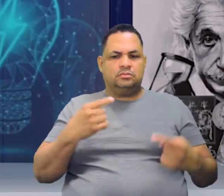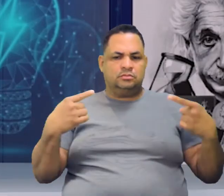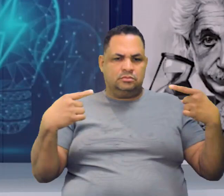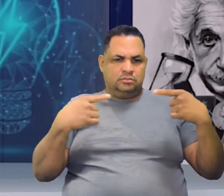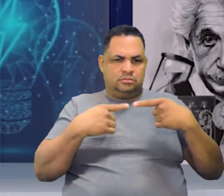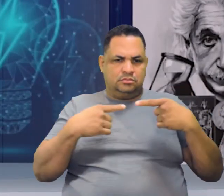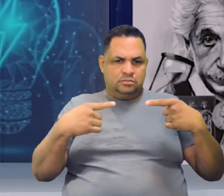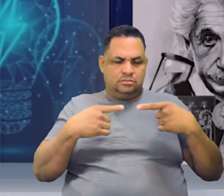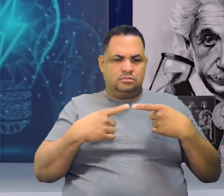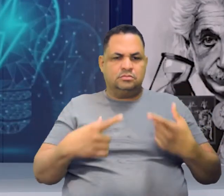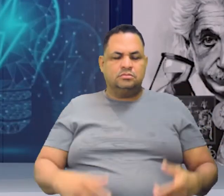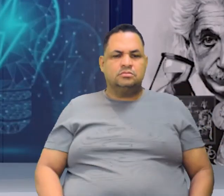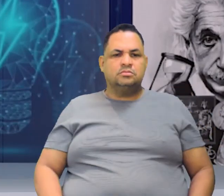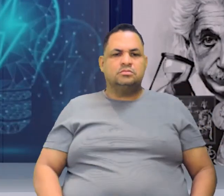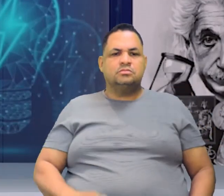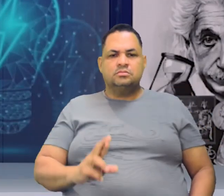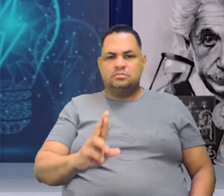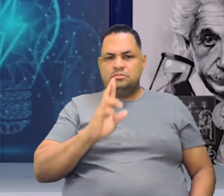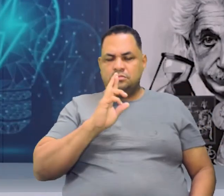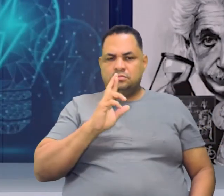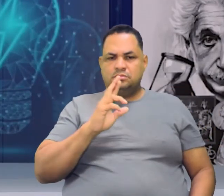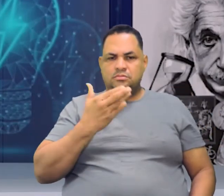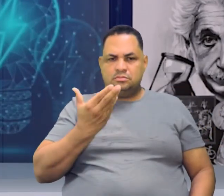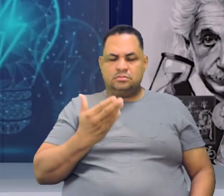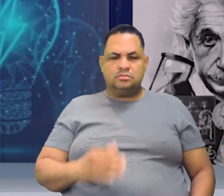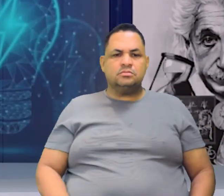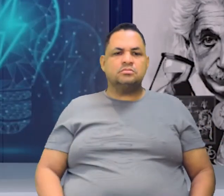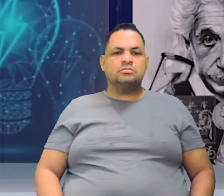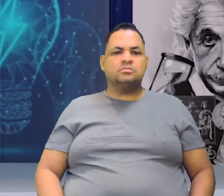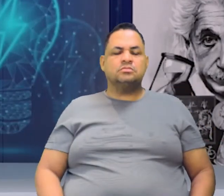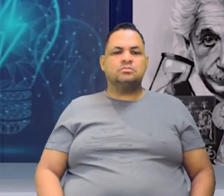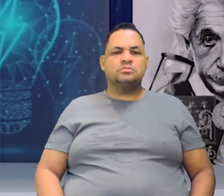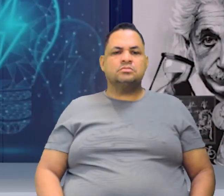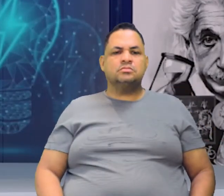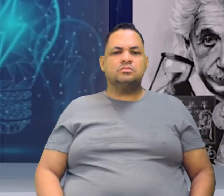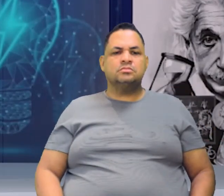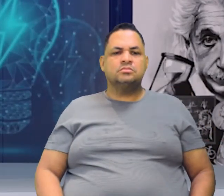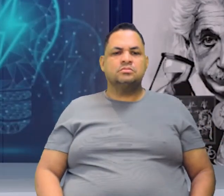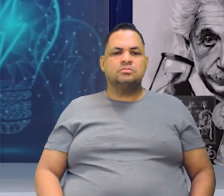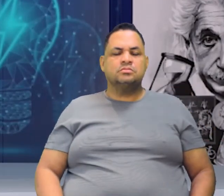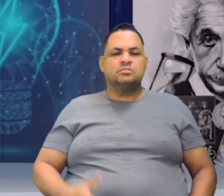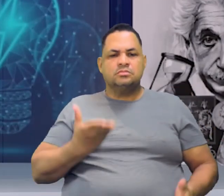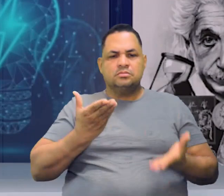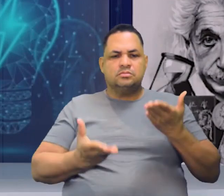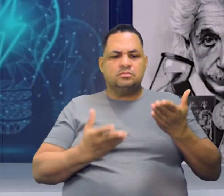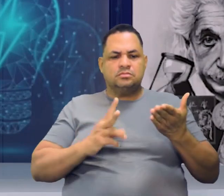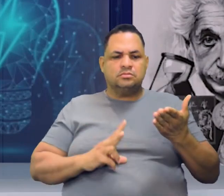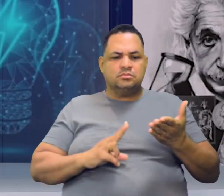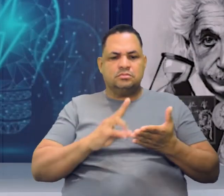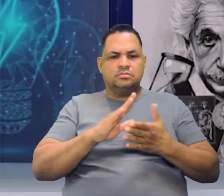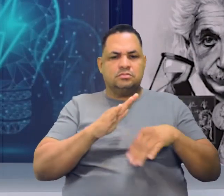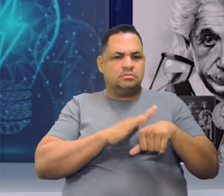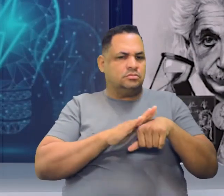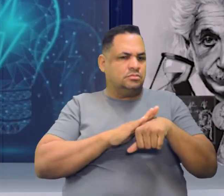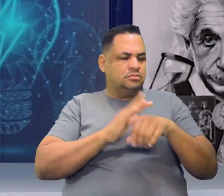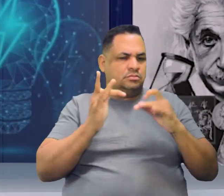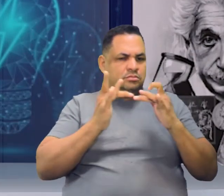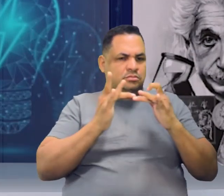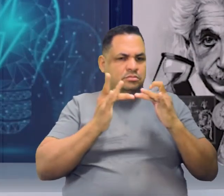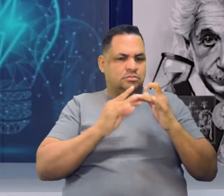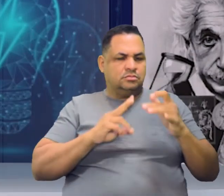quê? Resultante, belezinha? Então, peso é uma força, força de atrito é uma